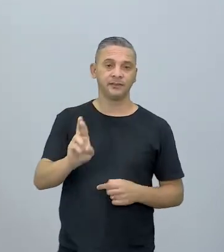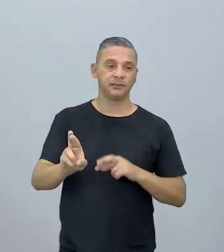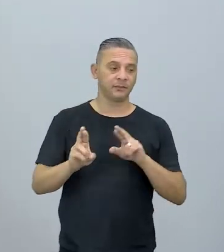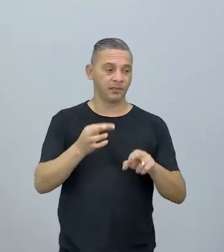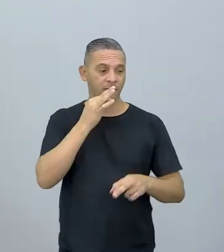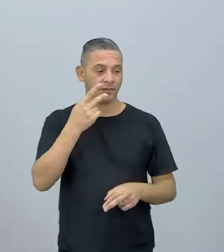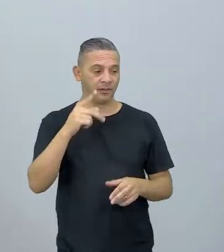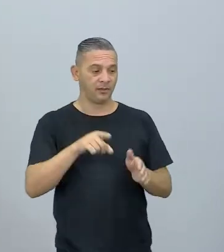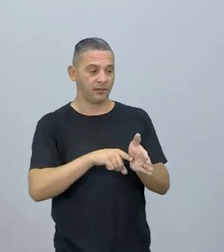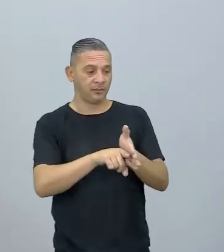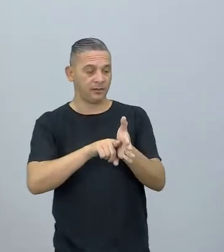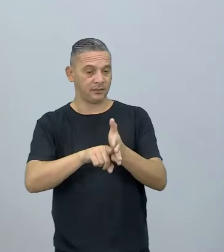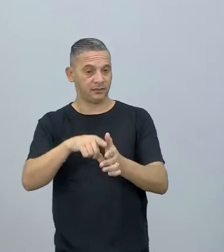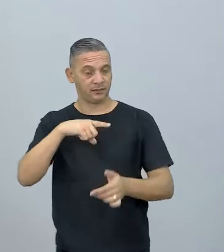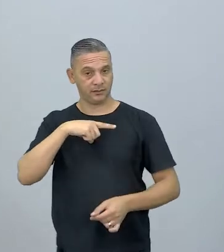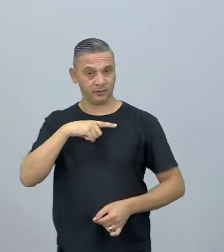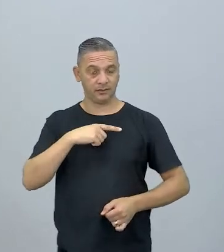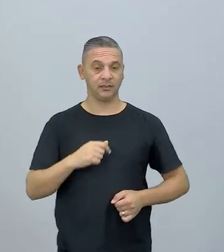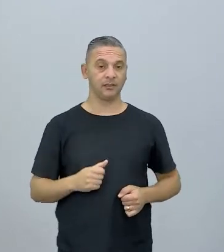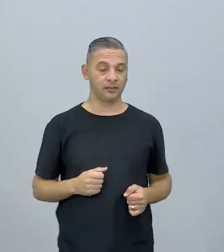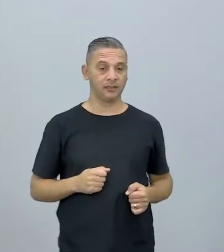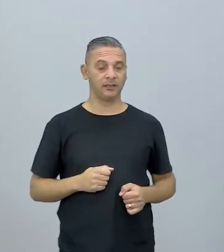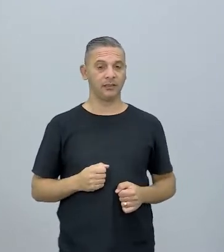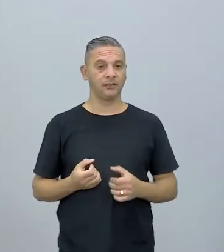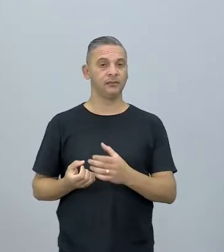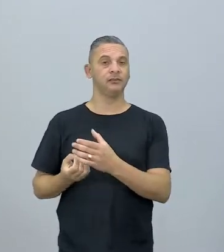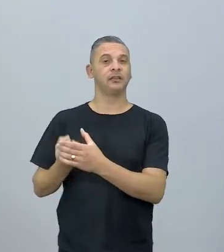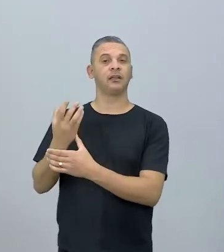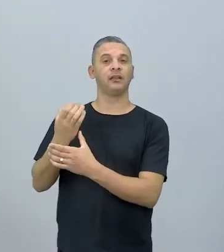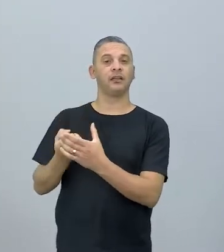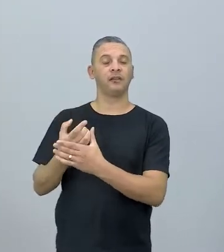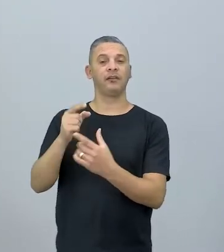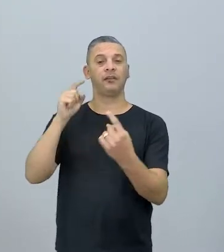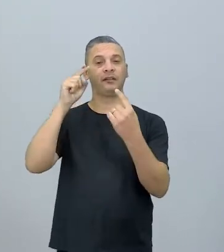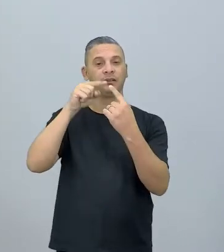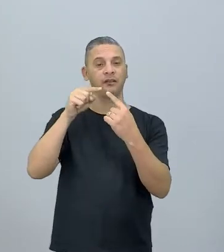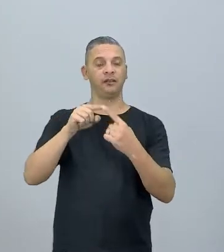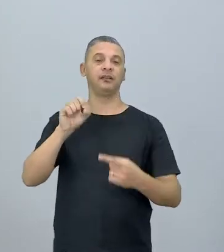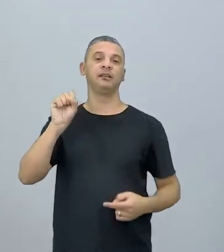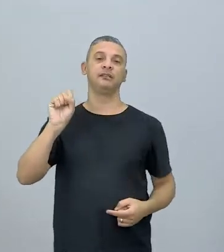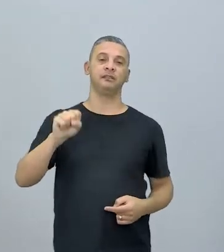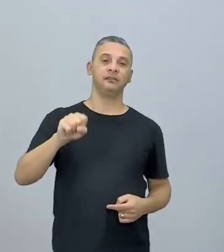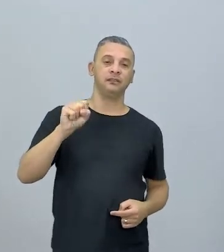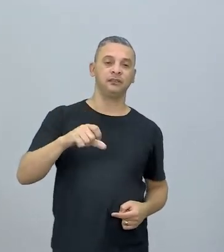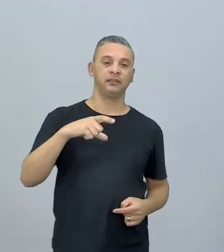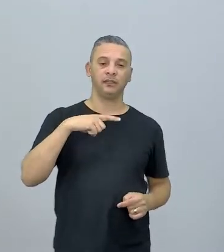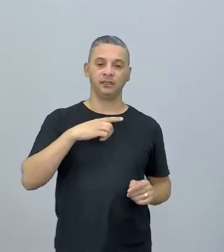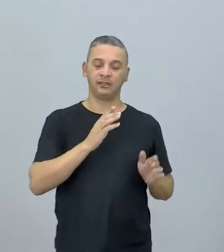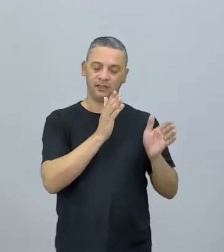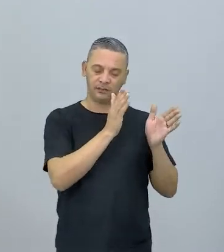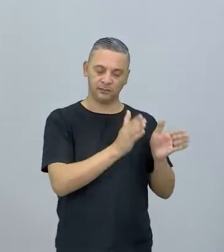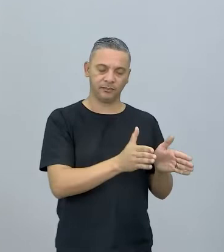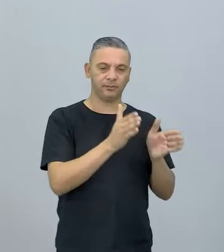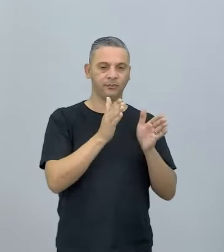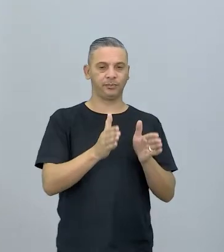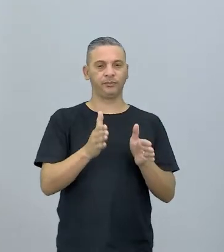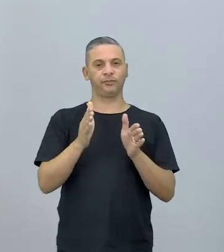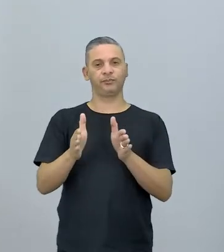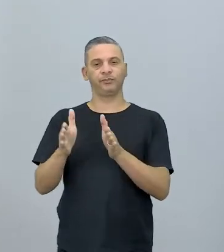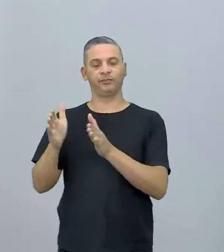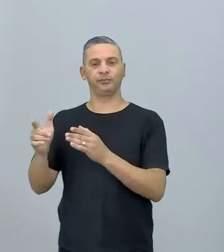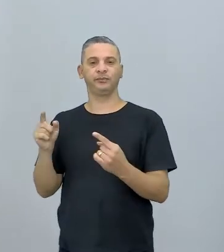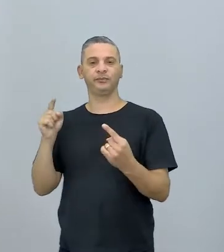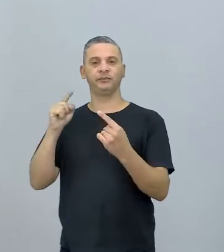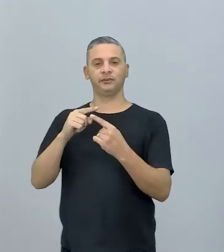de pesquisa dele, né? Então ele formulou essas hipóteses que sim, que havia as escalas, né? Os eixos